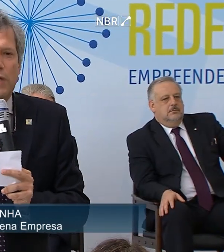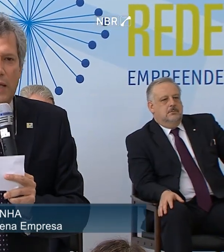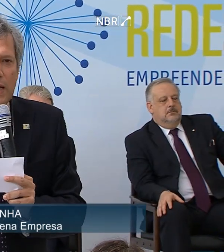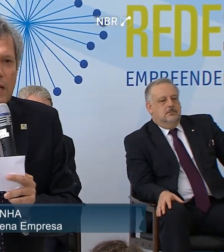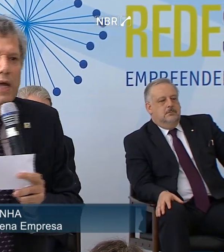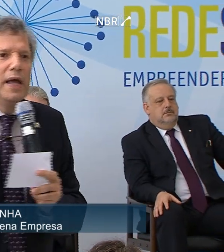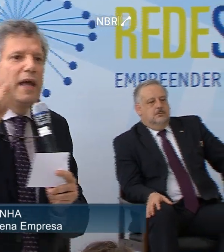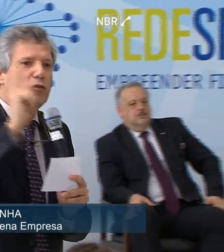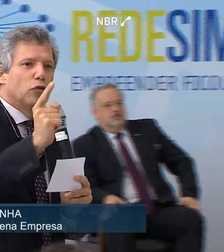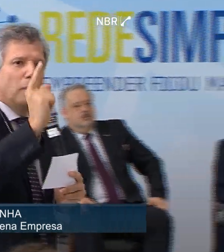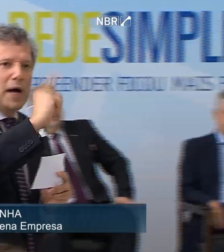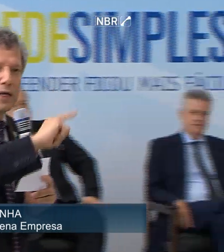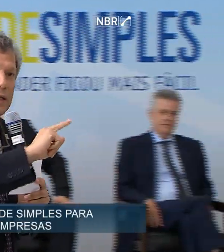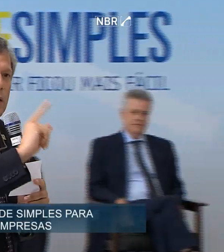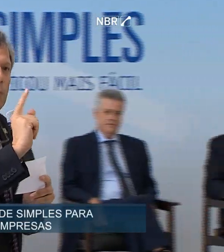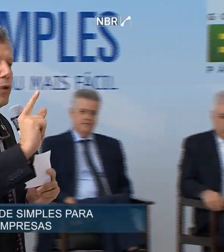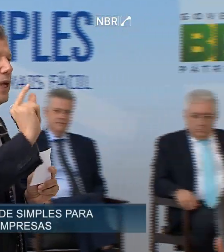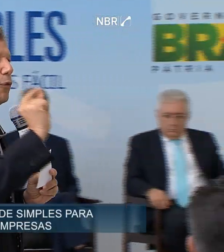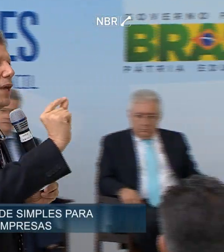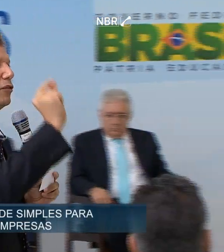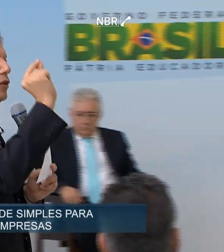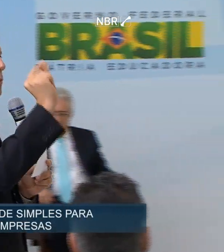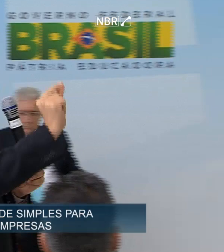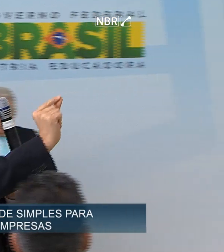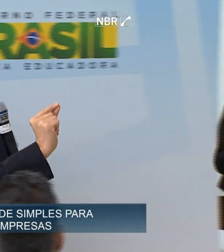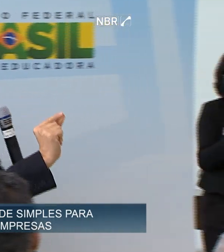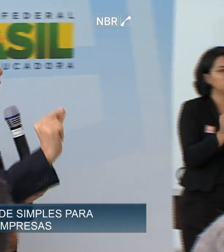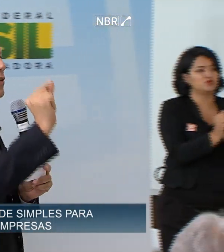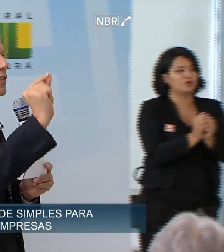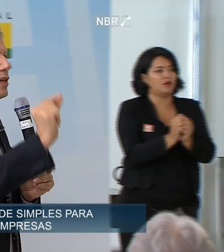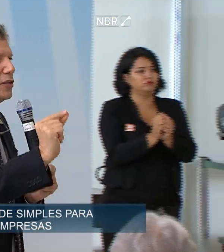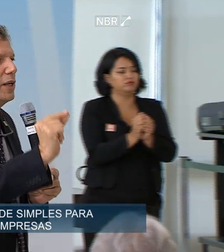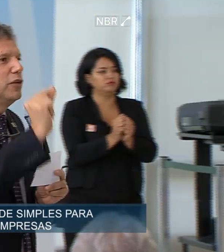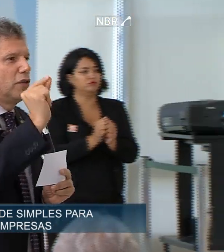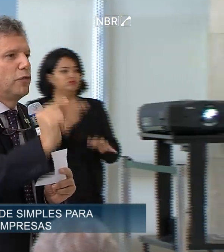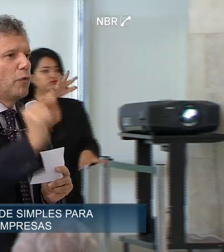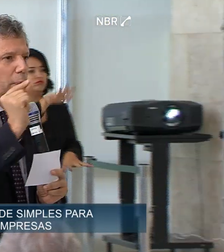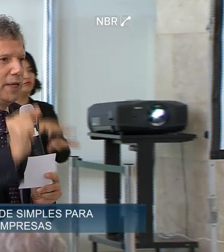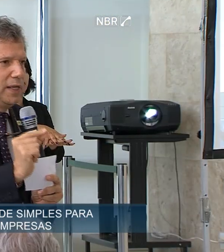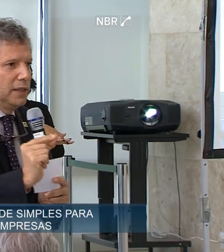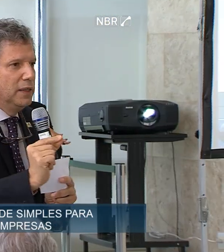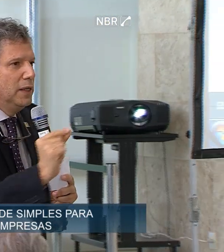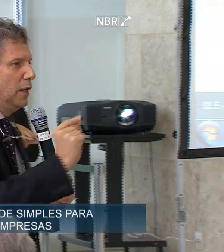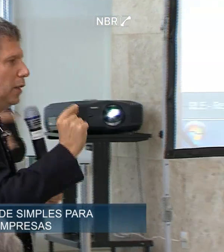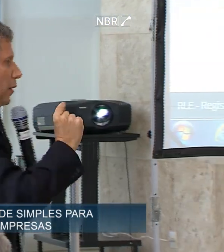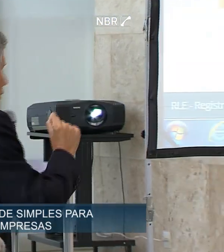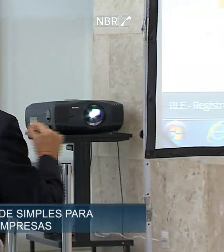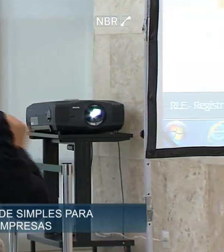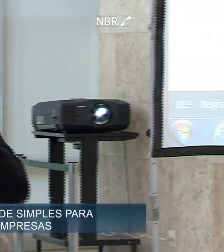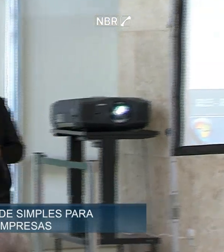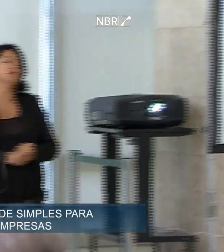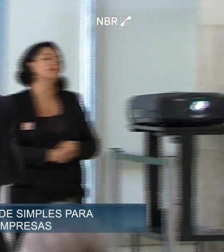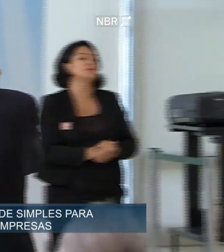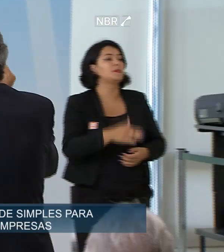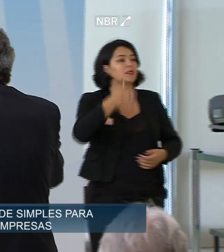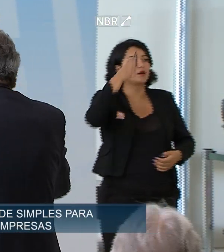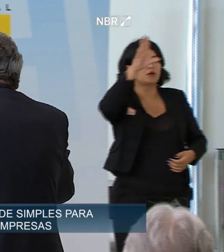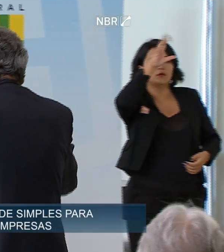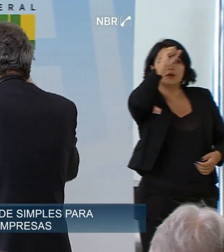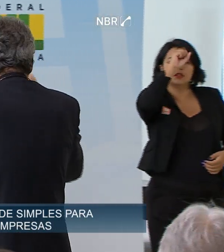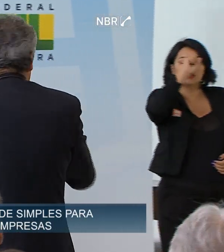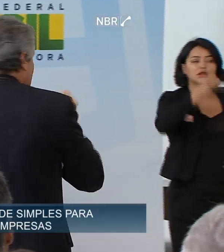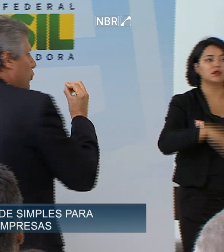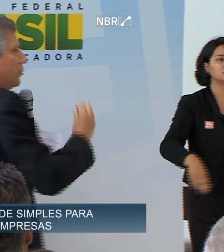competir com ninguém é somar porque o que a gente precisa é que seja isso vocês vão compreender que seja